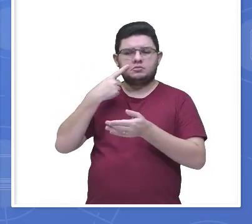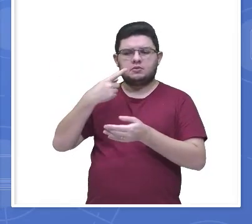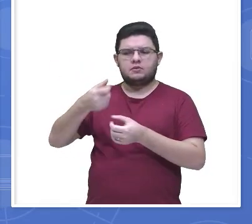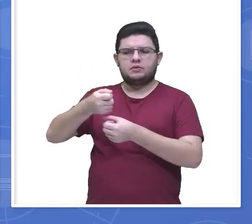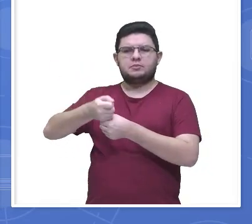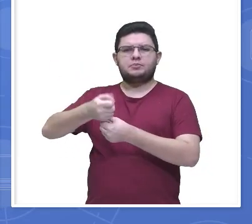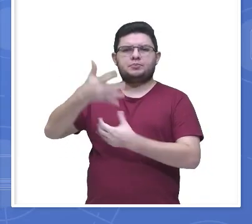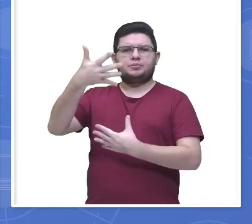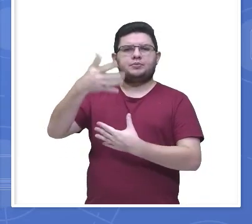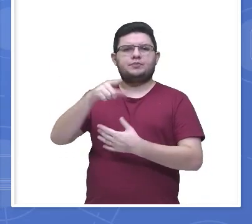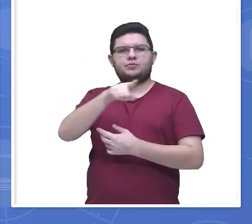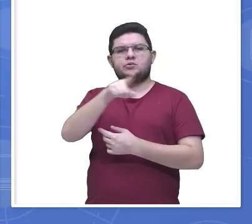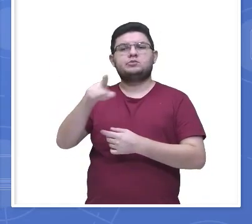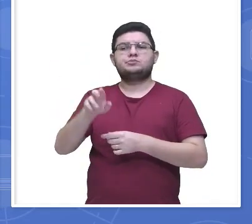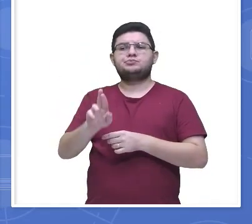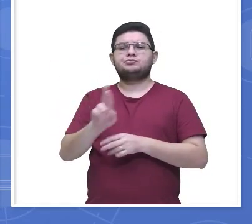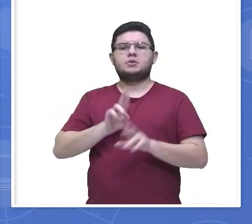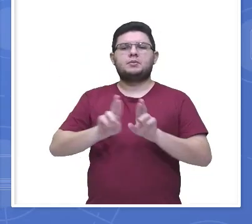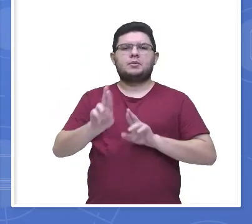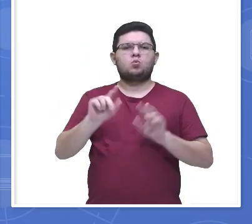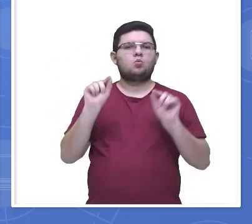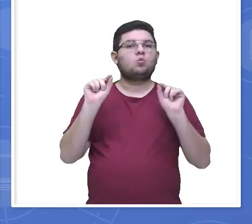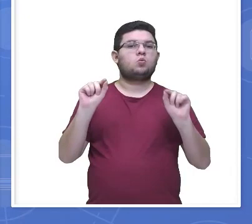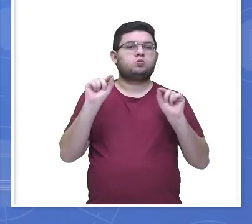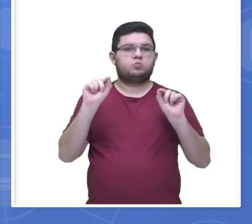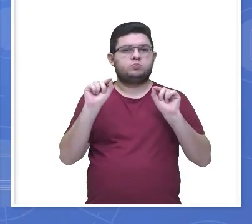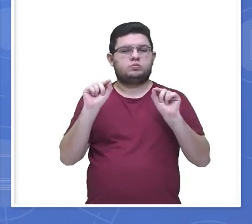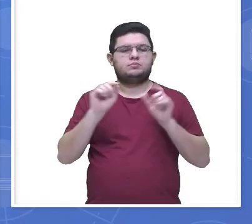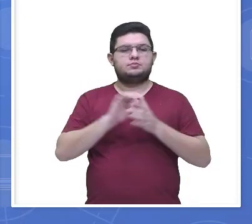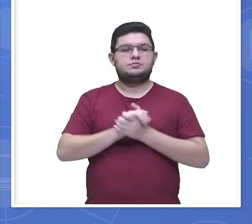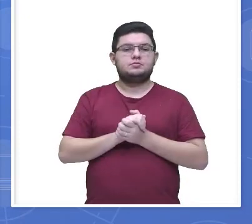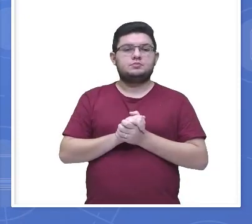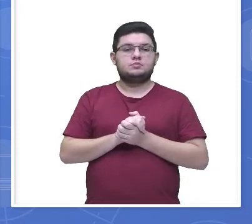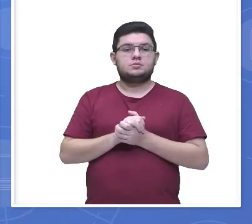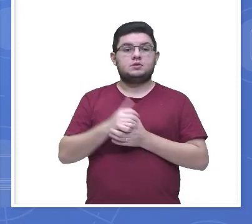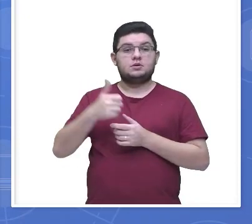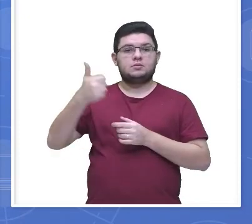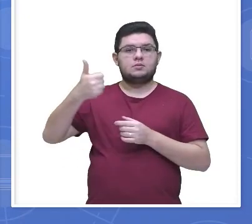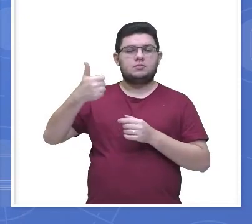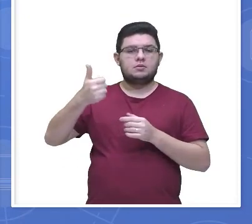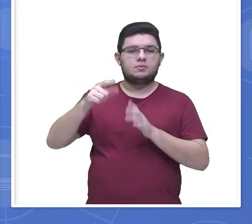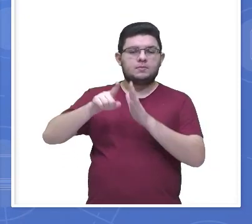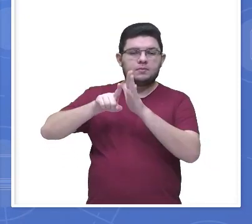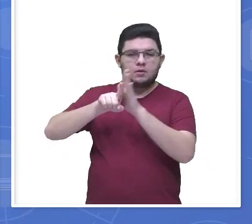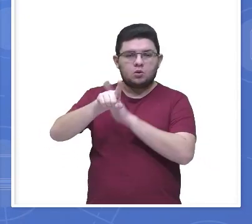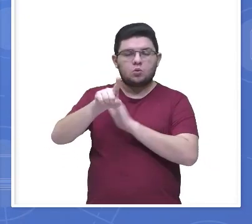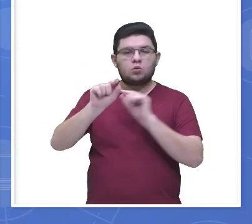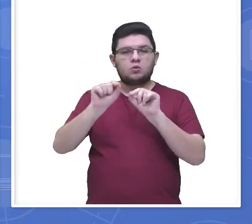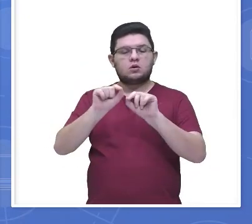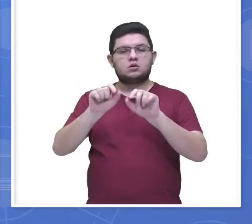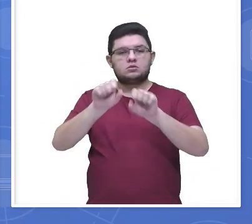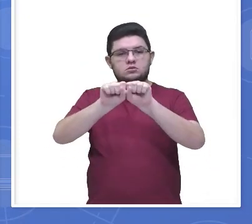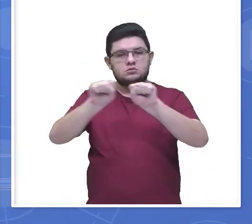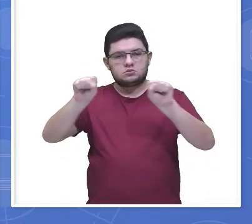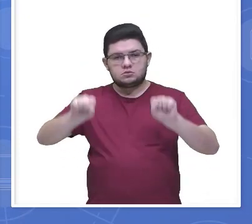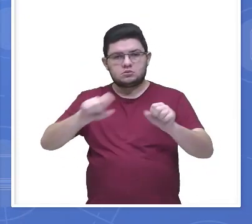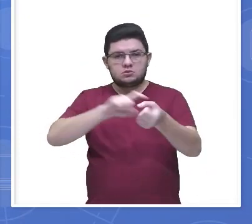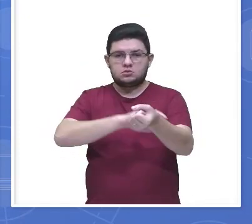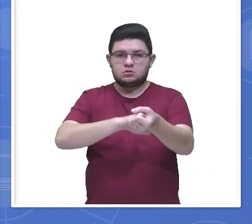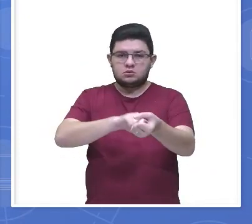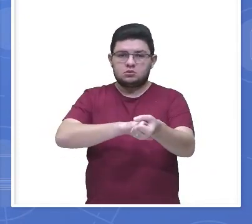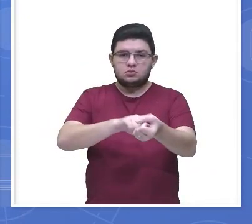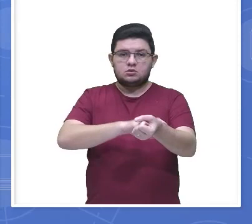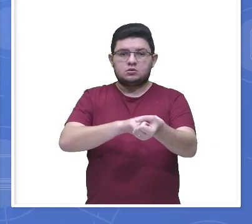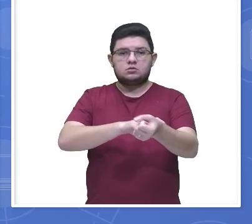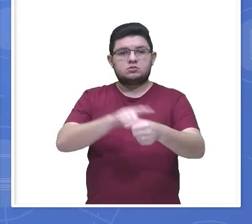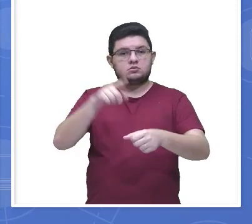atividades, né? A gente tem aí, ó, os nossos alunos respondendo na primeira questão, né? Perguntando ali sobre o sistema nervoso, com base